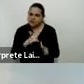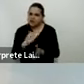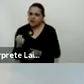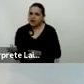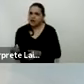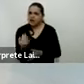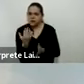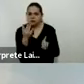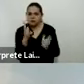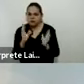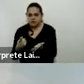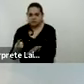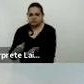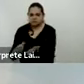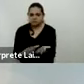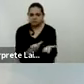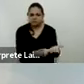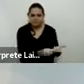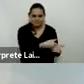de Araucária,